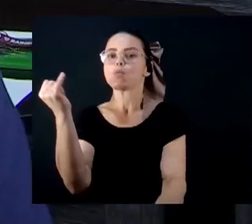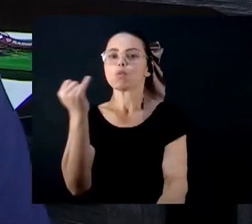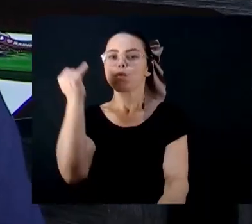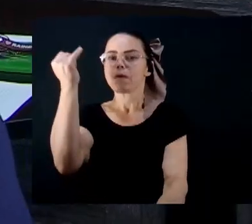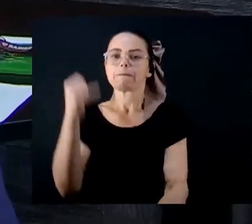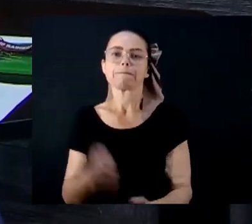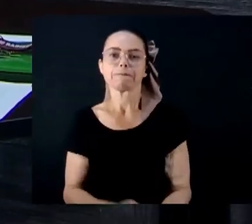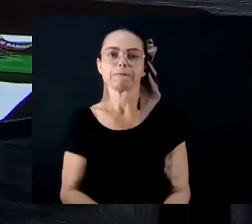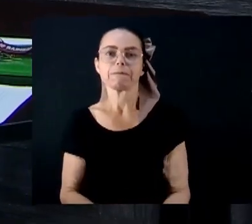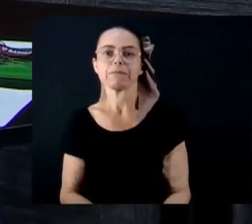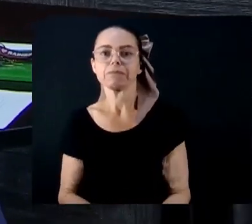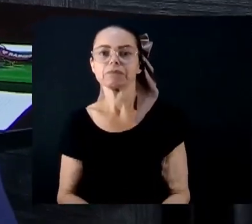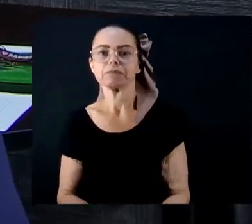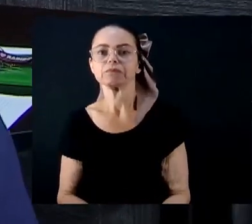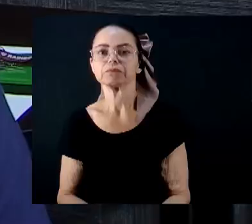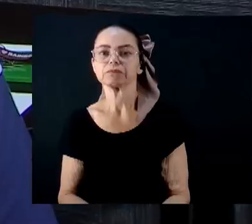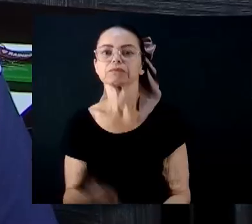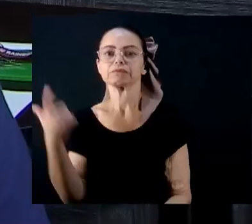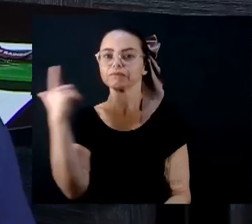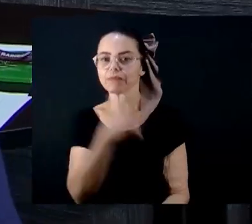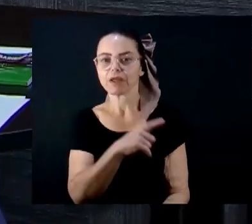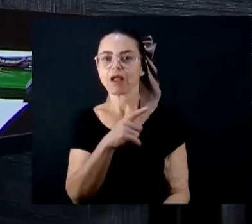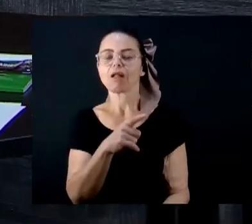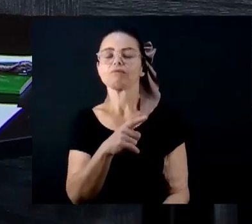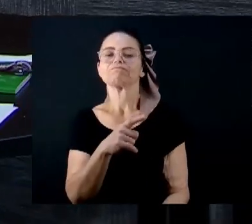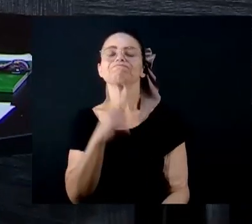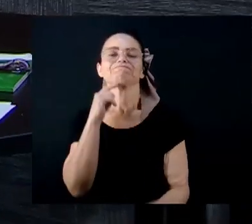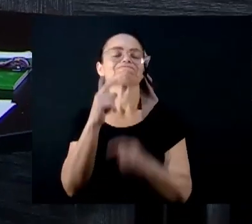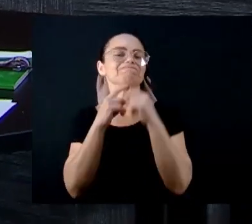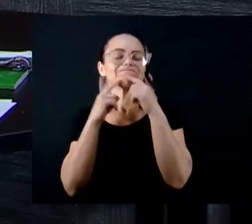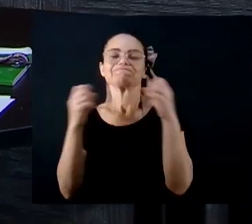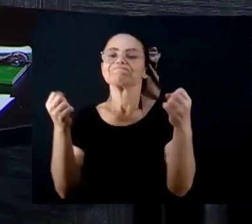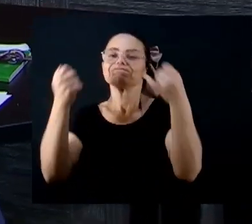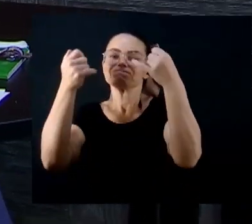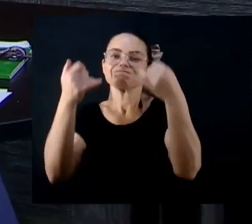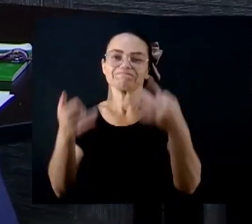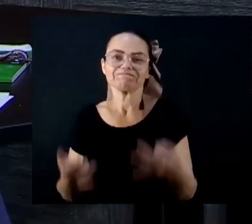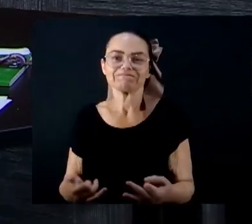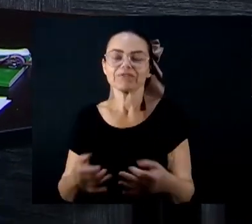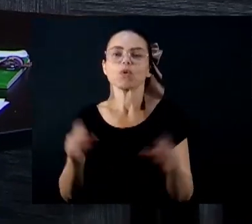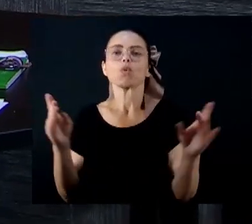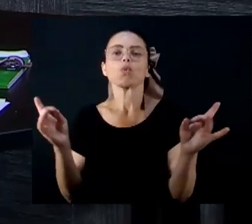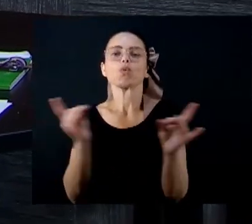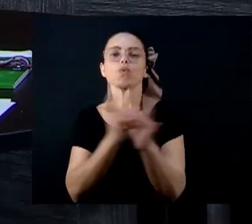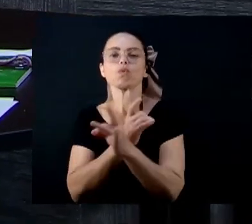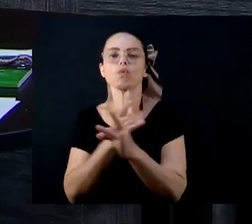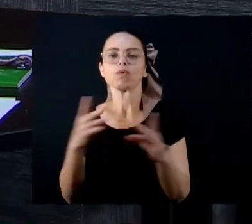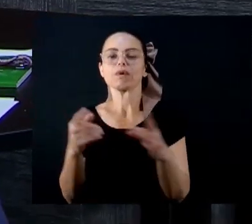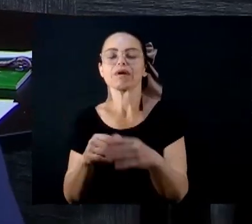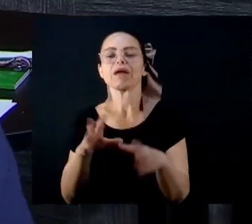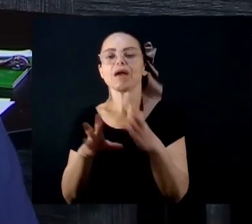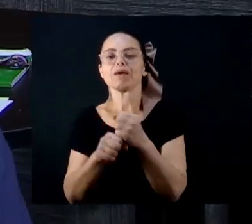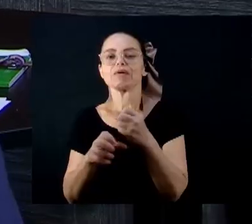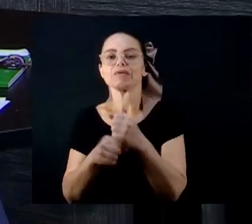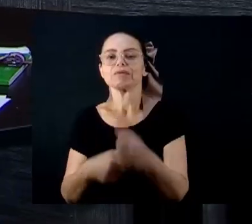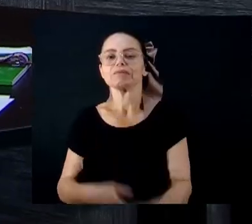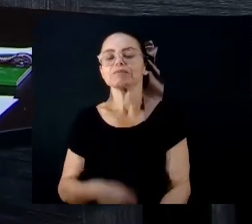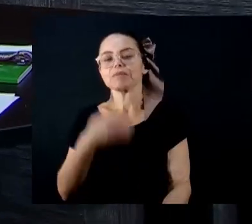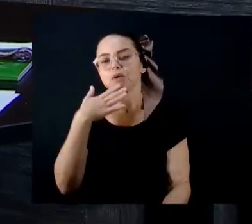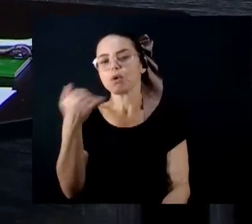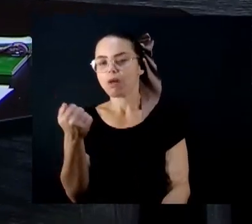processo. Eles conseguiram sanar todas as nossas dúvidas e até agregar um pouco mais ao nosso conhecimento relacionado a